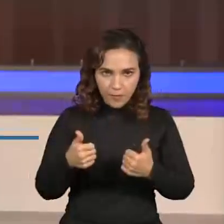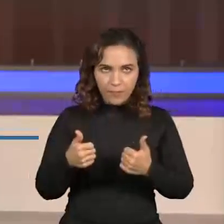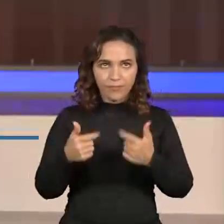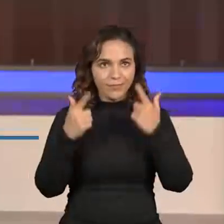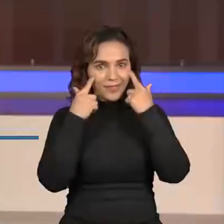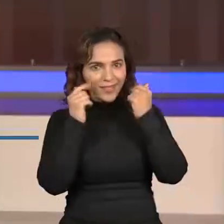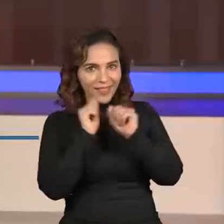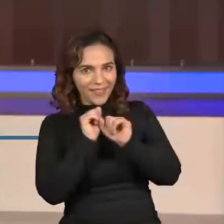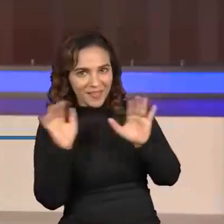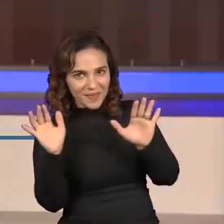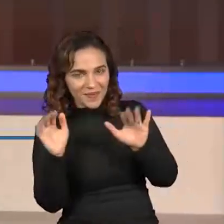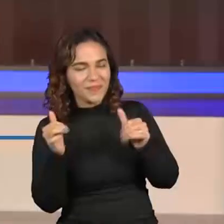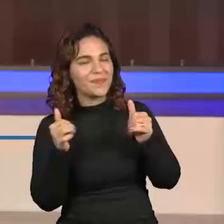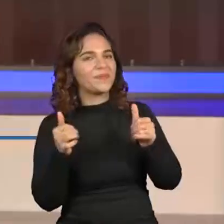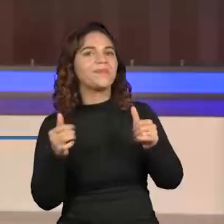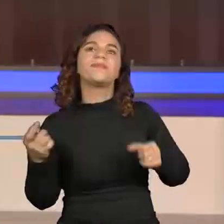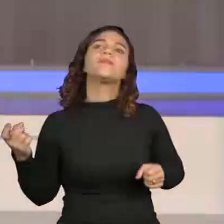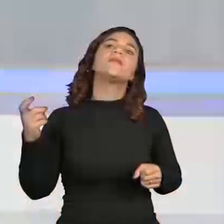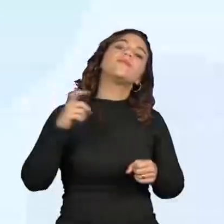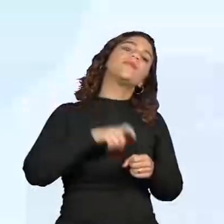Esclarecido? Voltando.